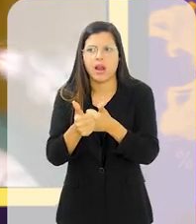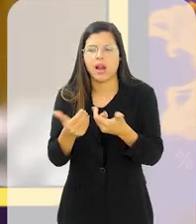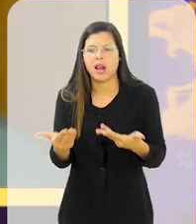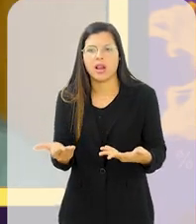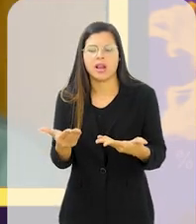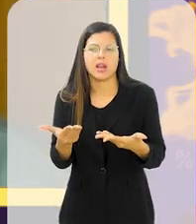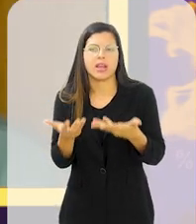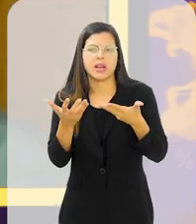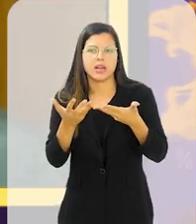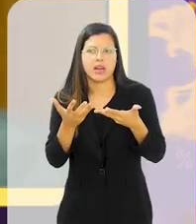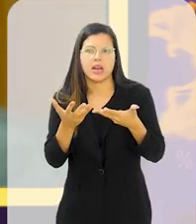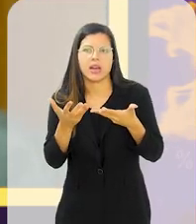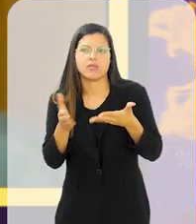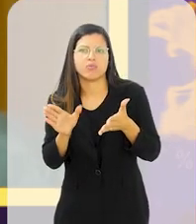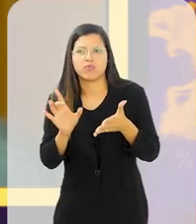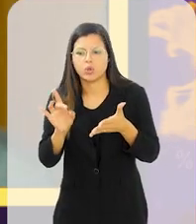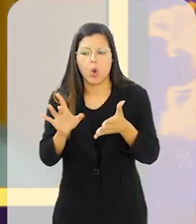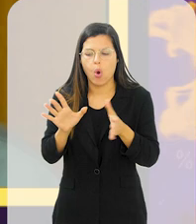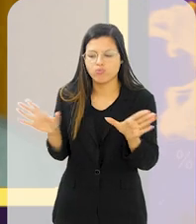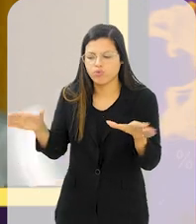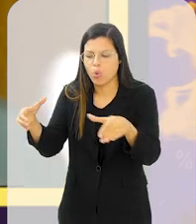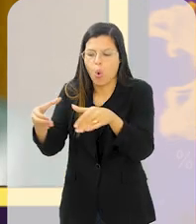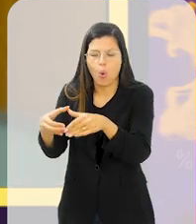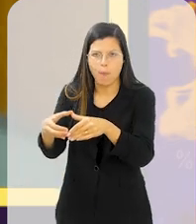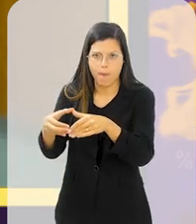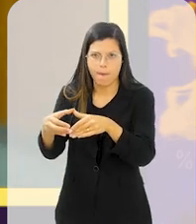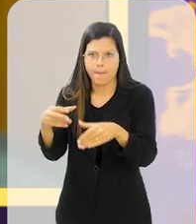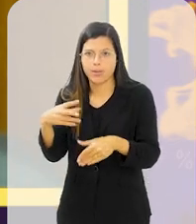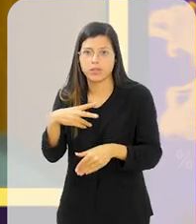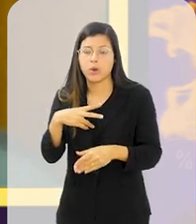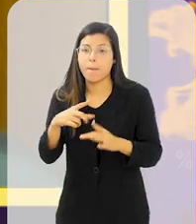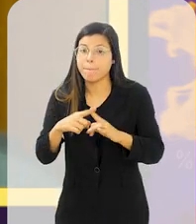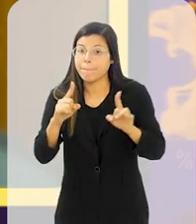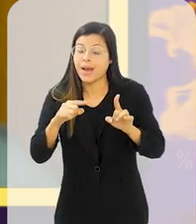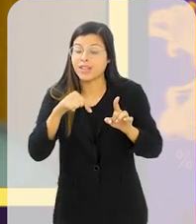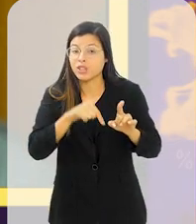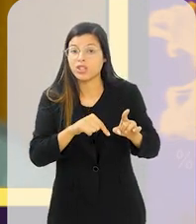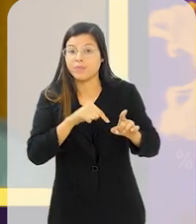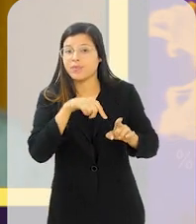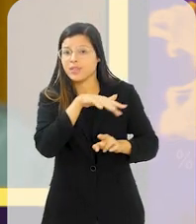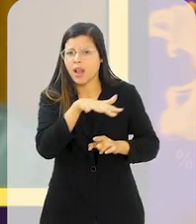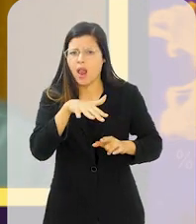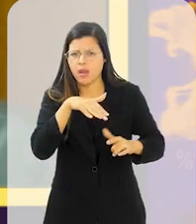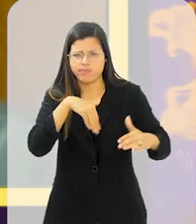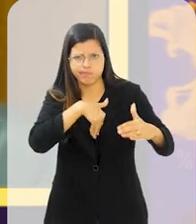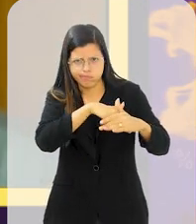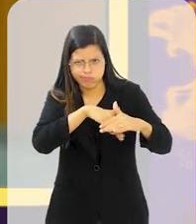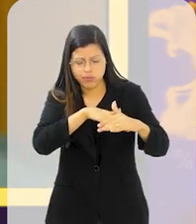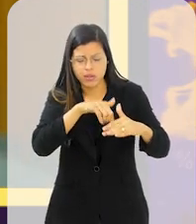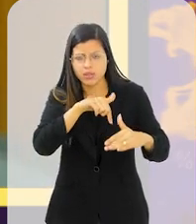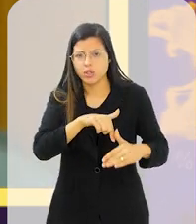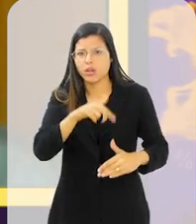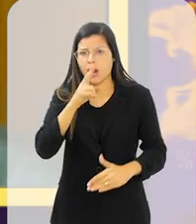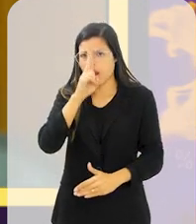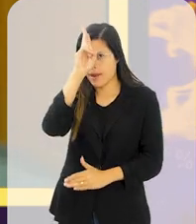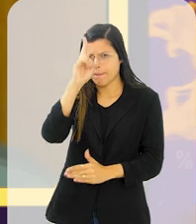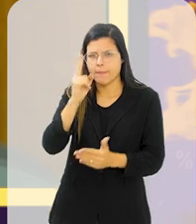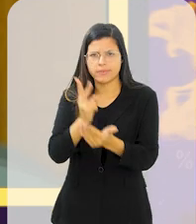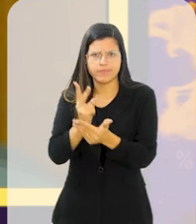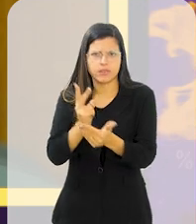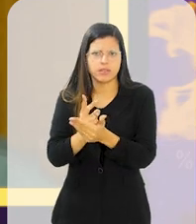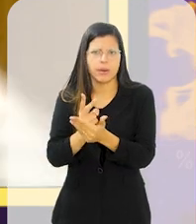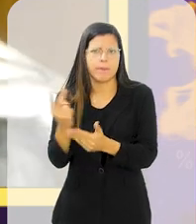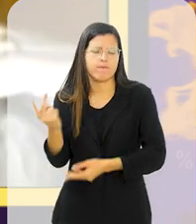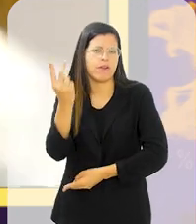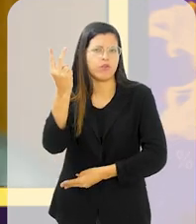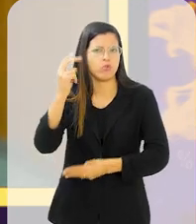refutar. Ele se dirige só à bolha dele. Agora, em campo, o Neymar sempre foi um jogador de extremo valor e de extrema